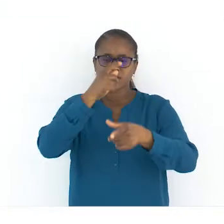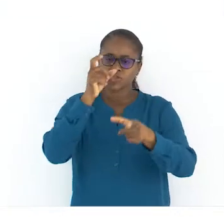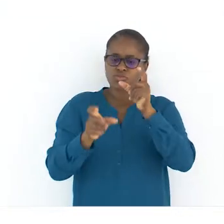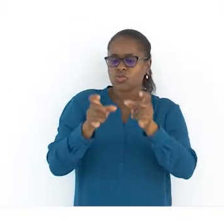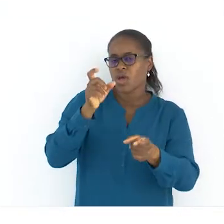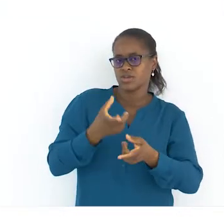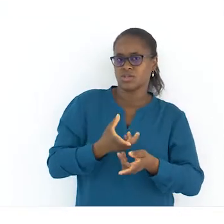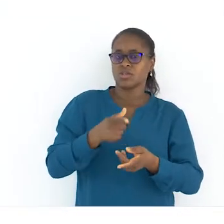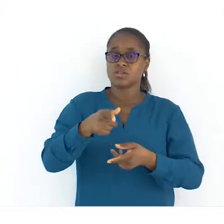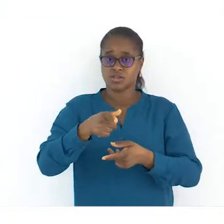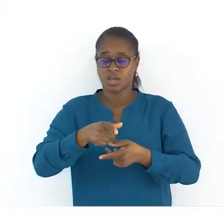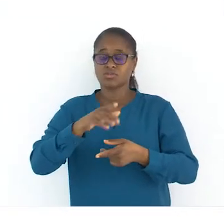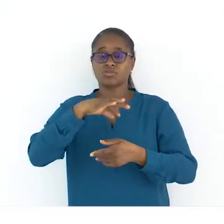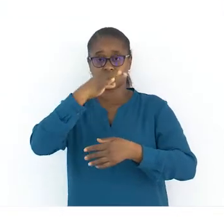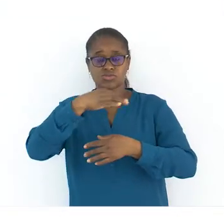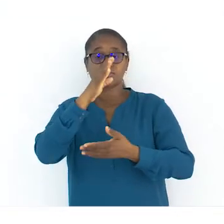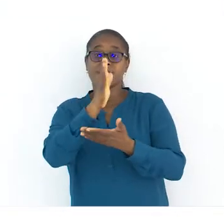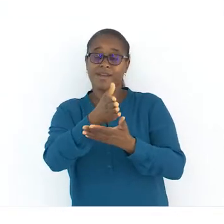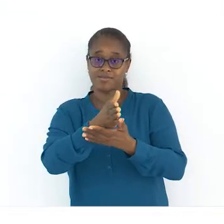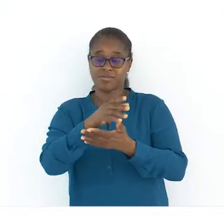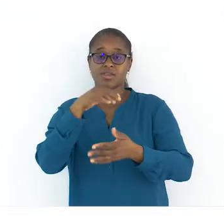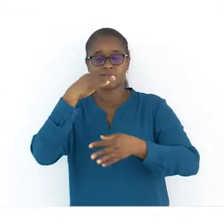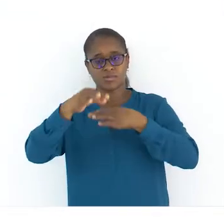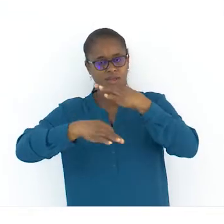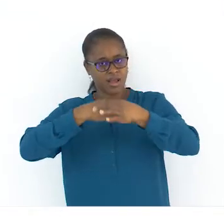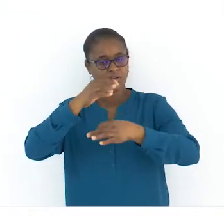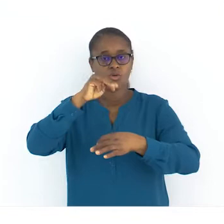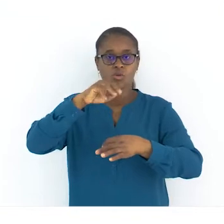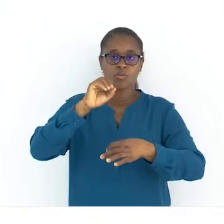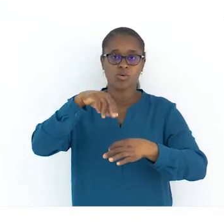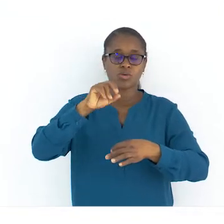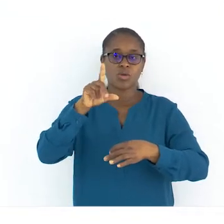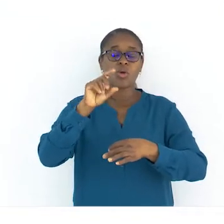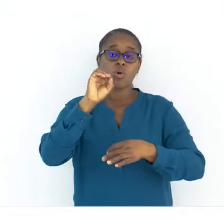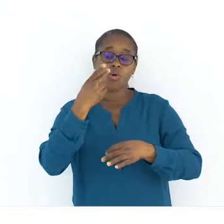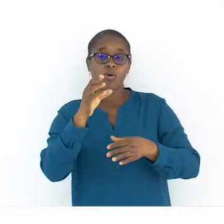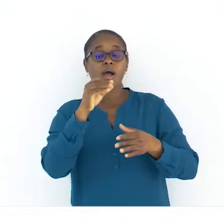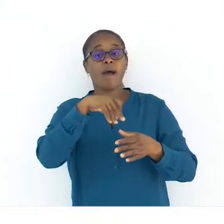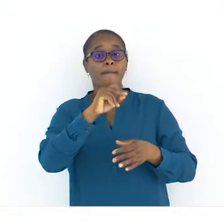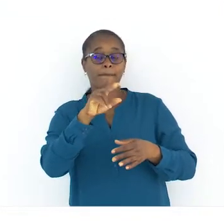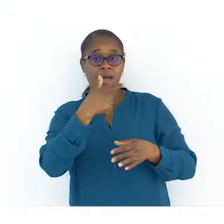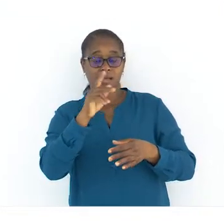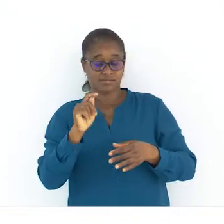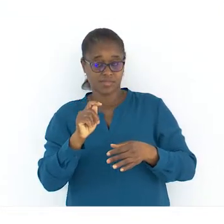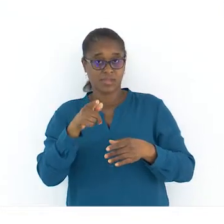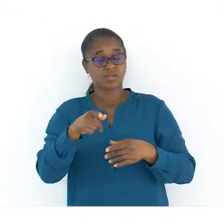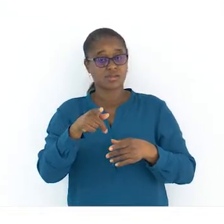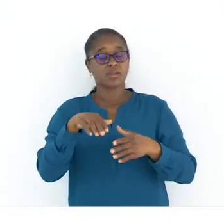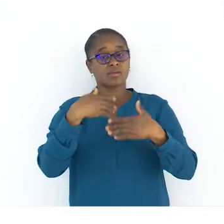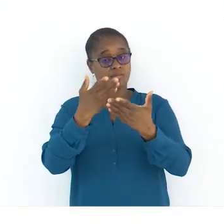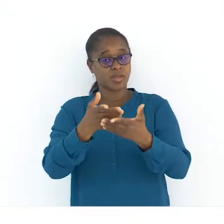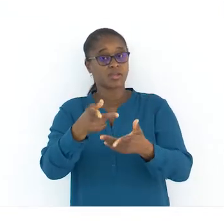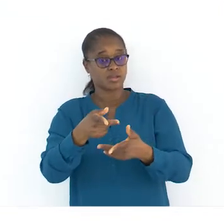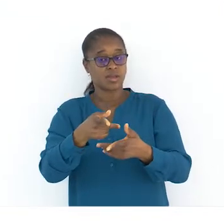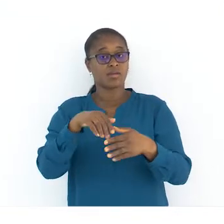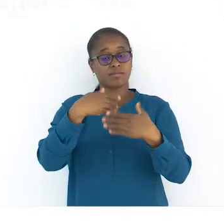personagens. Neste caso, o discurso direto. Temos o diálogo, o monólogo ou a partes, neste caso, dirigido ao público.